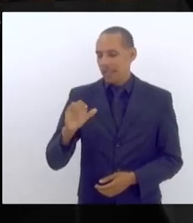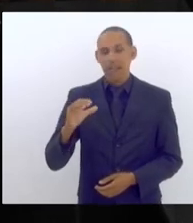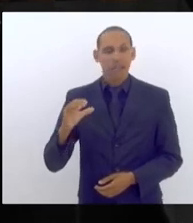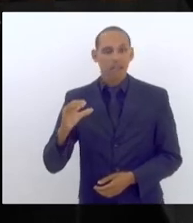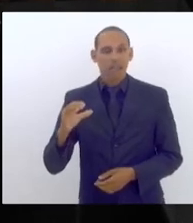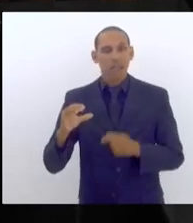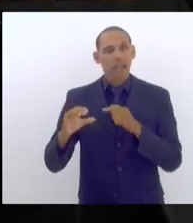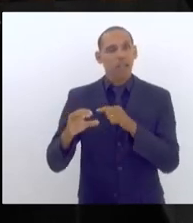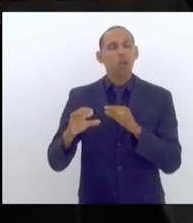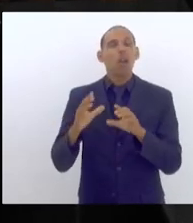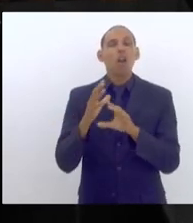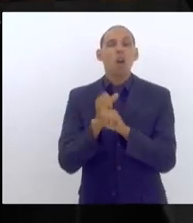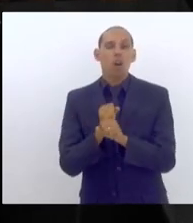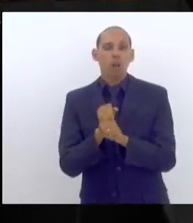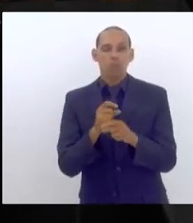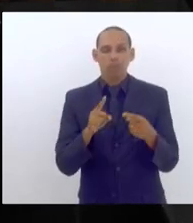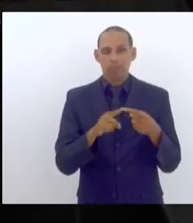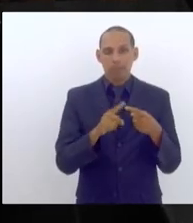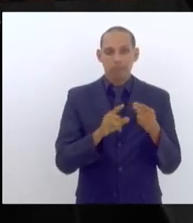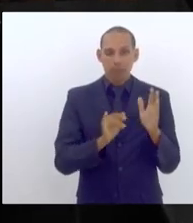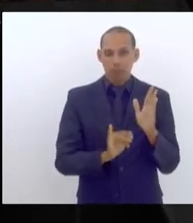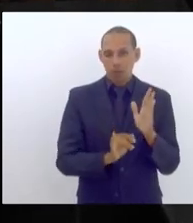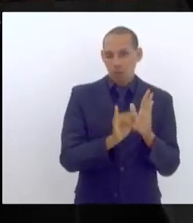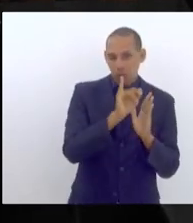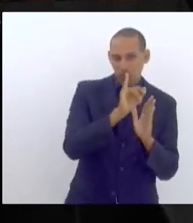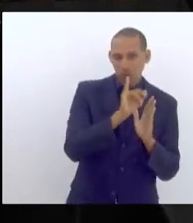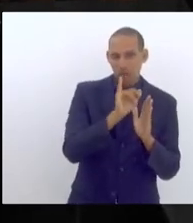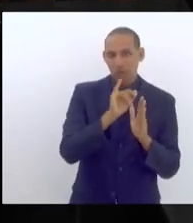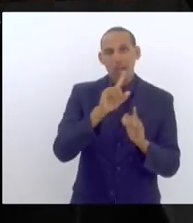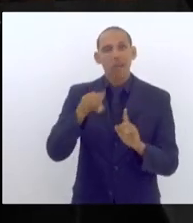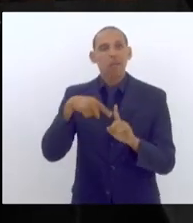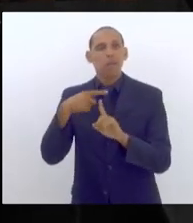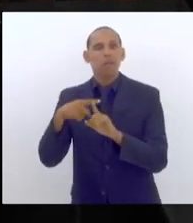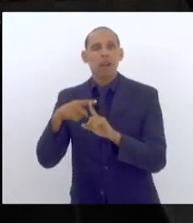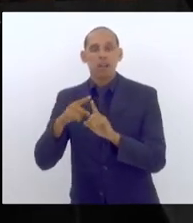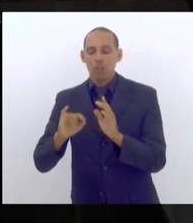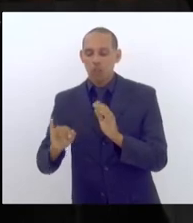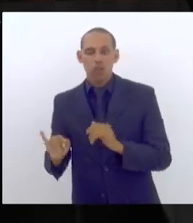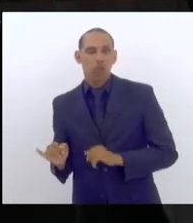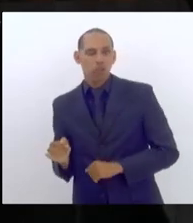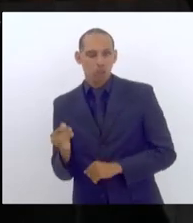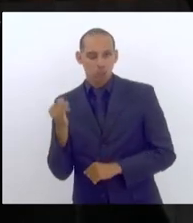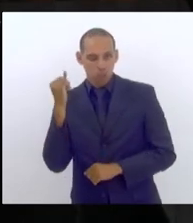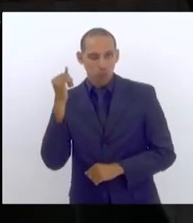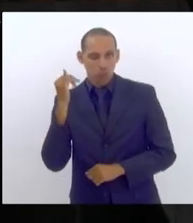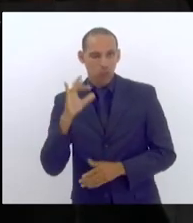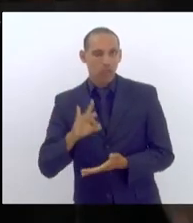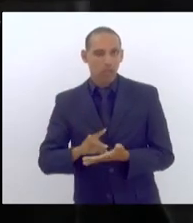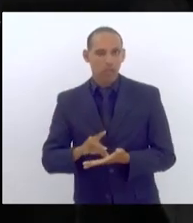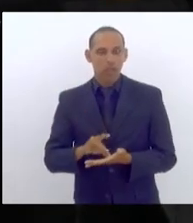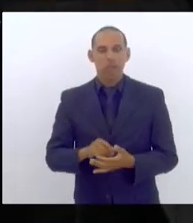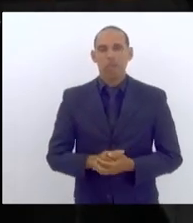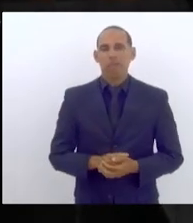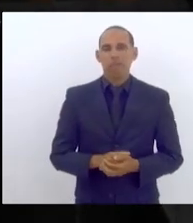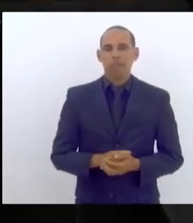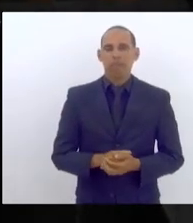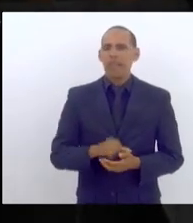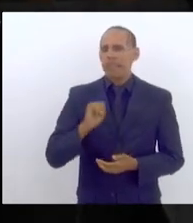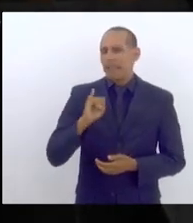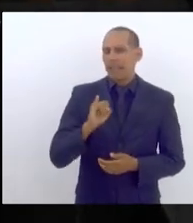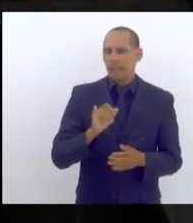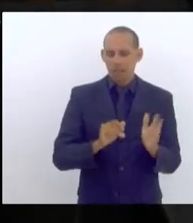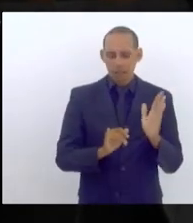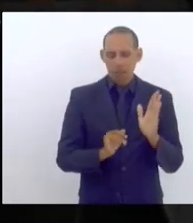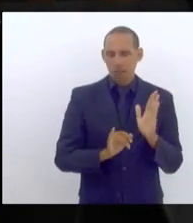a soma da inflação mais os juros reais. Se da